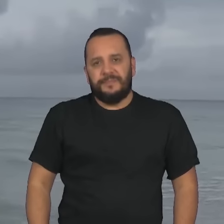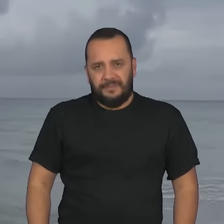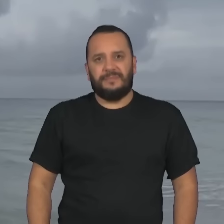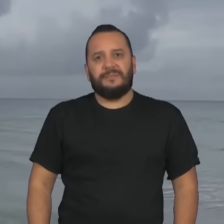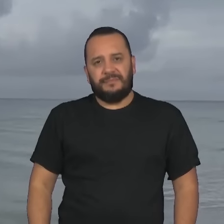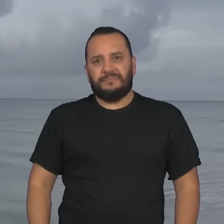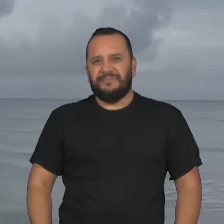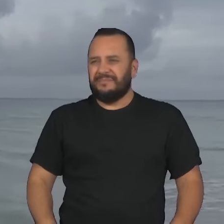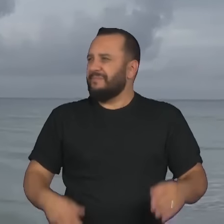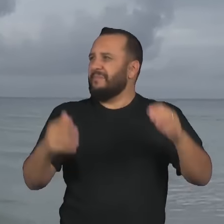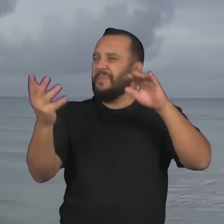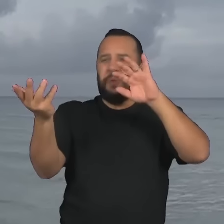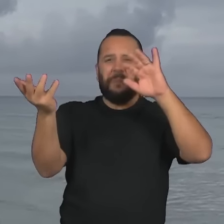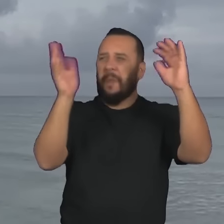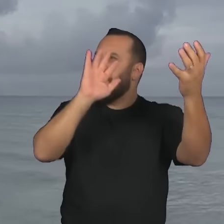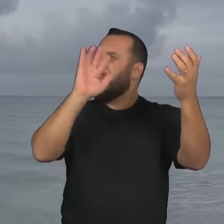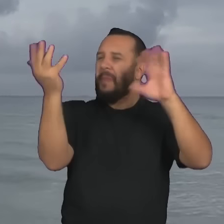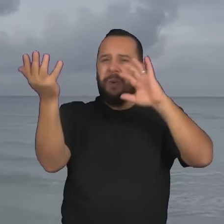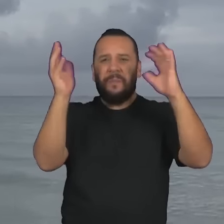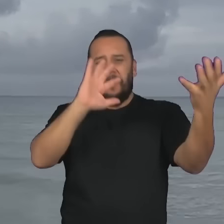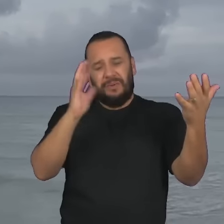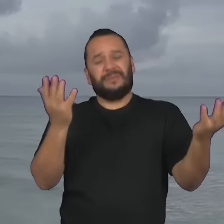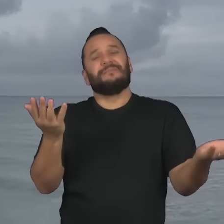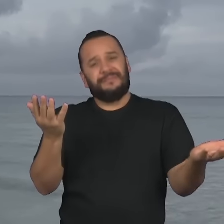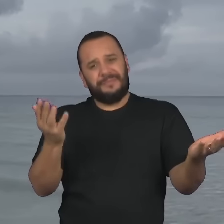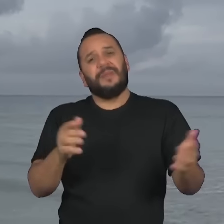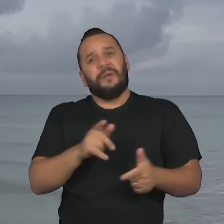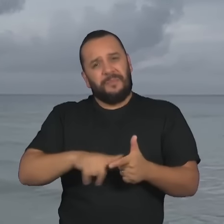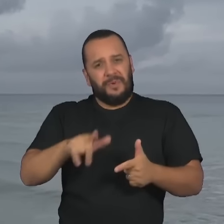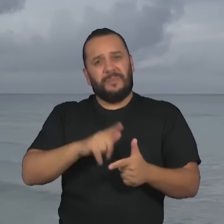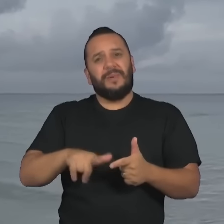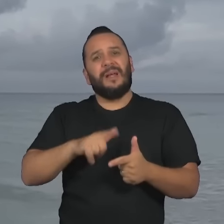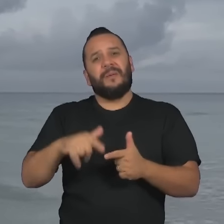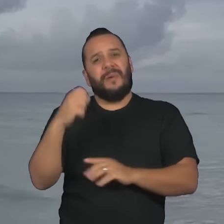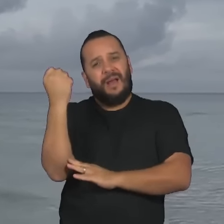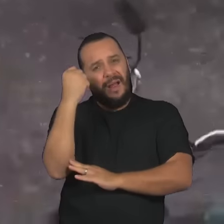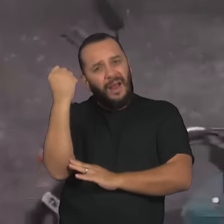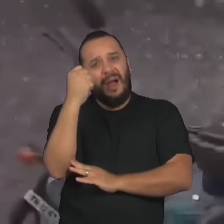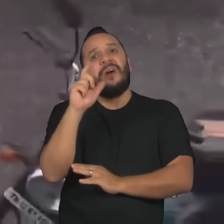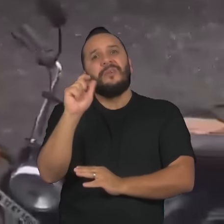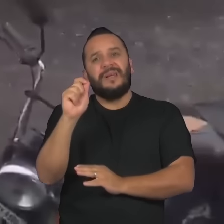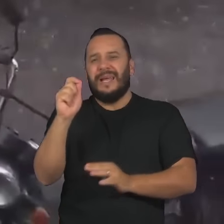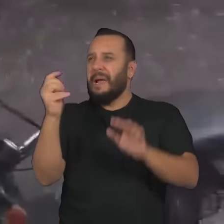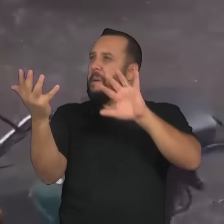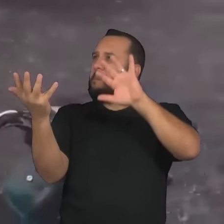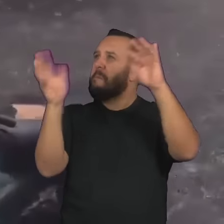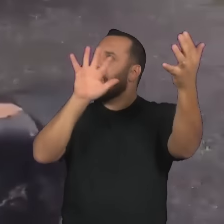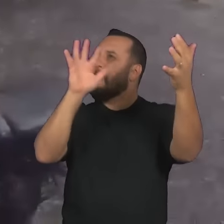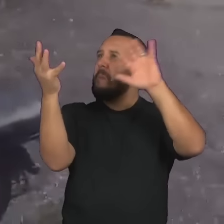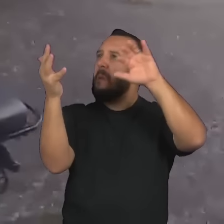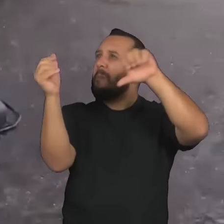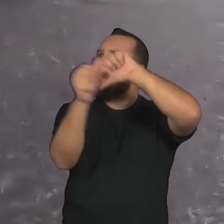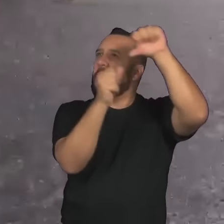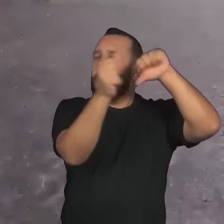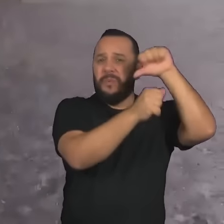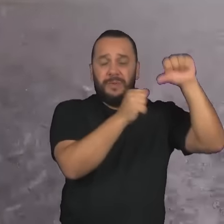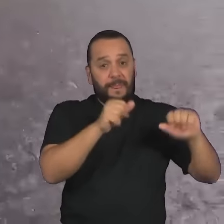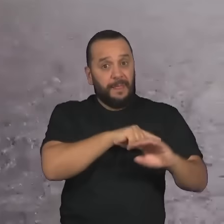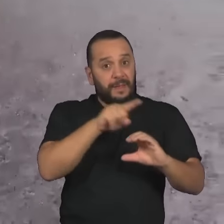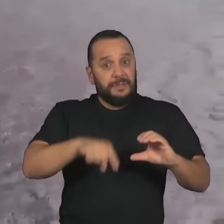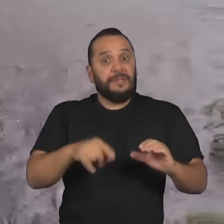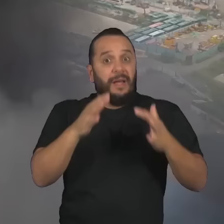Esses eventos extremos são a face mais dura das mudanças climáticas. Cientistas alertam há décadas